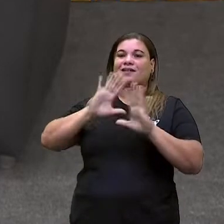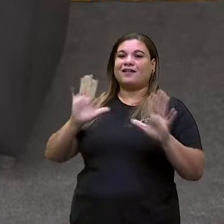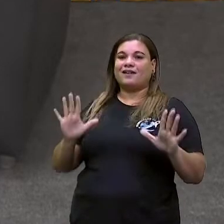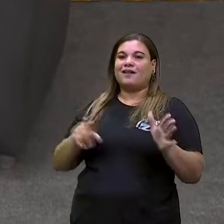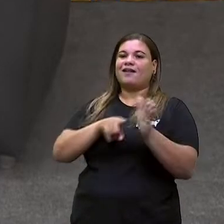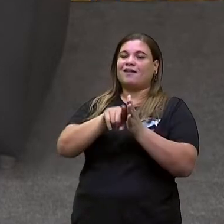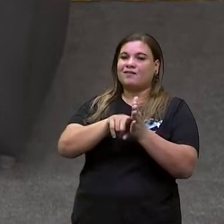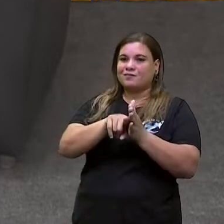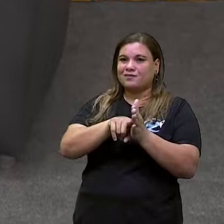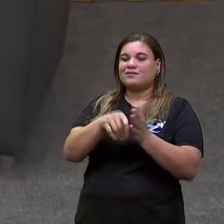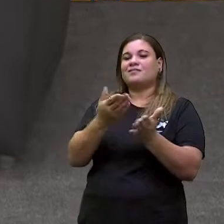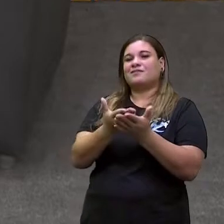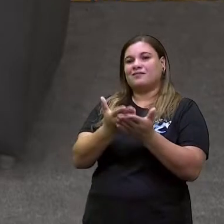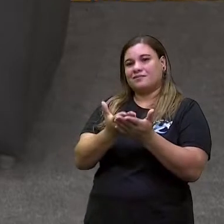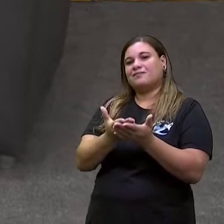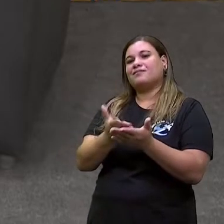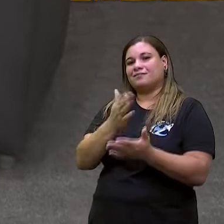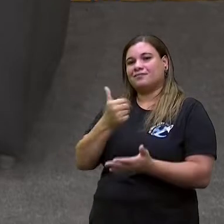muitos benefícios que a leitura